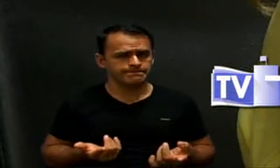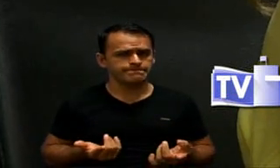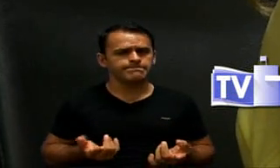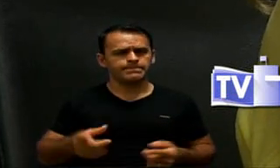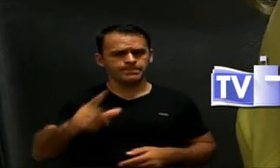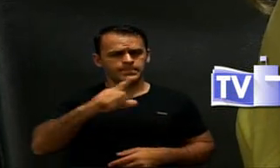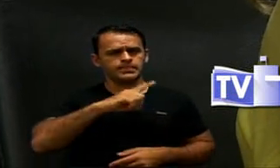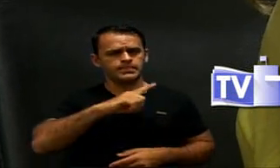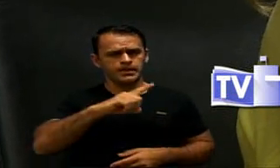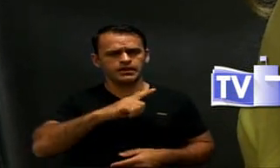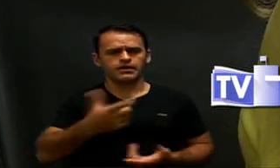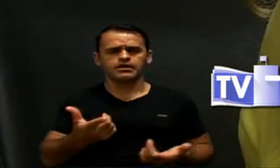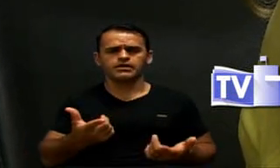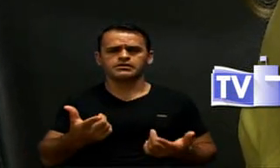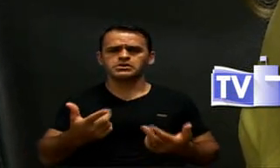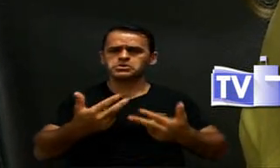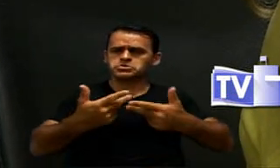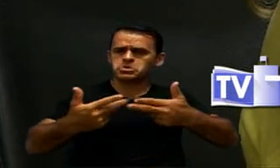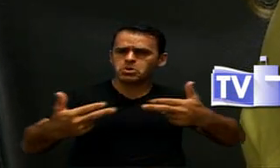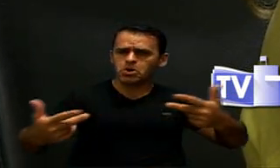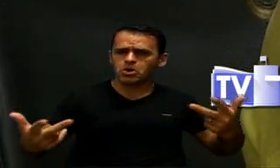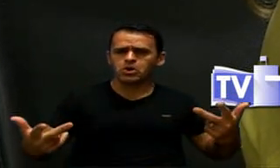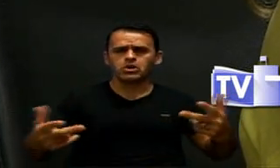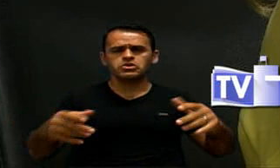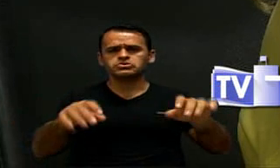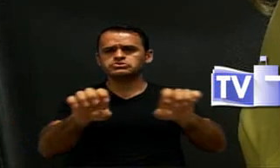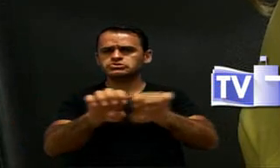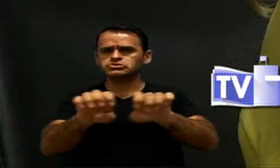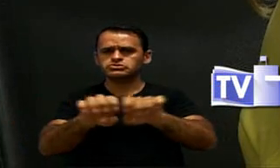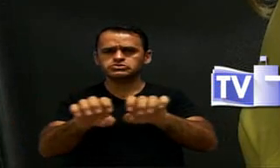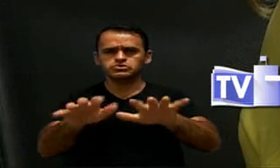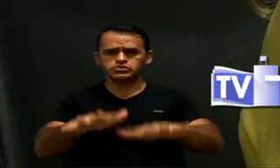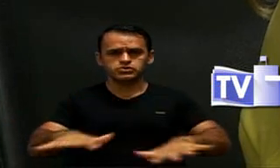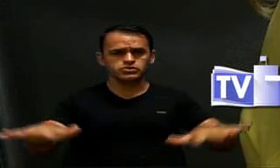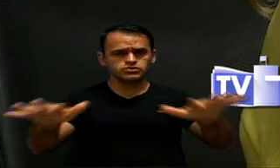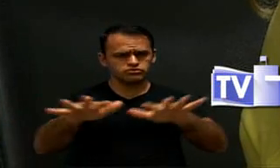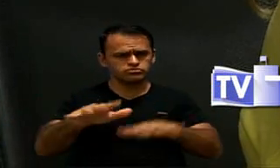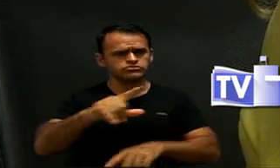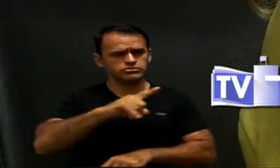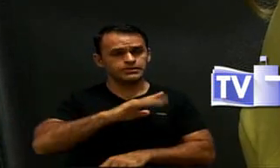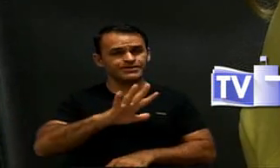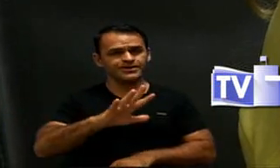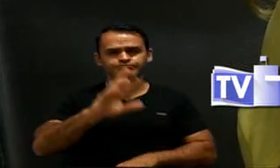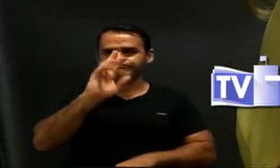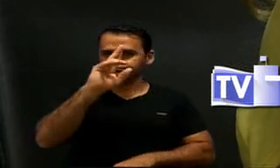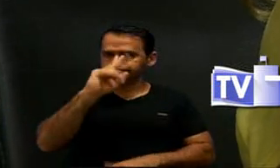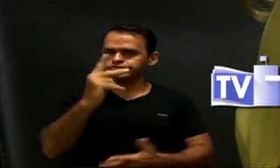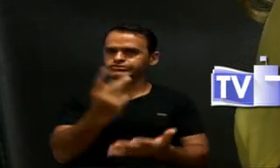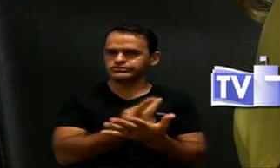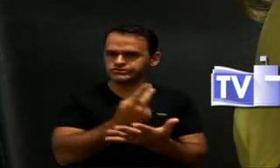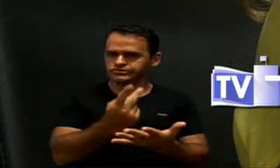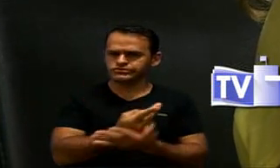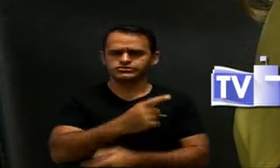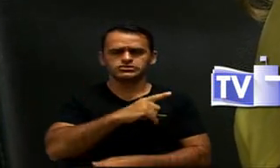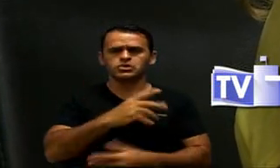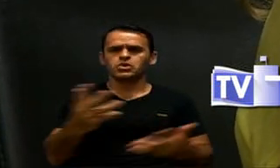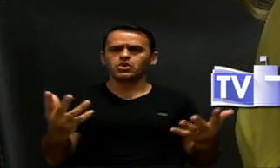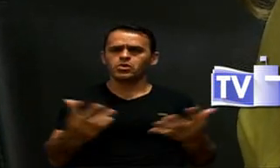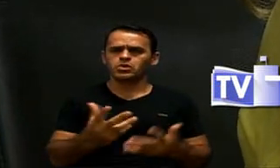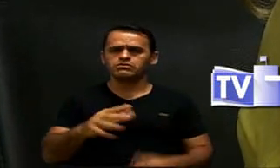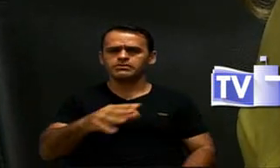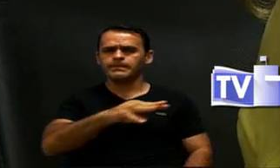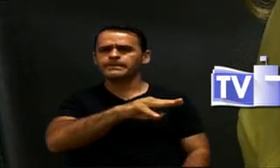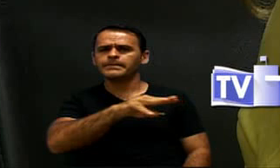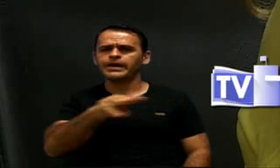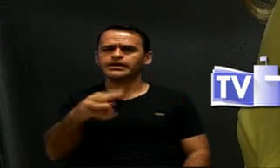os equipamentos e realmente eles estão falhando, né? Hoje nós atendemos uma média de